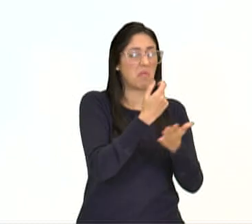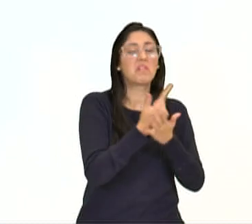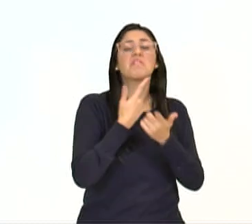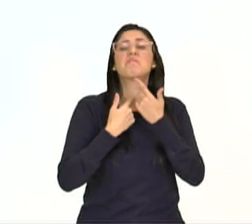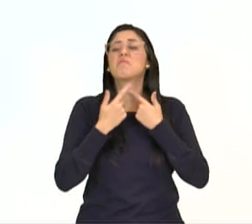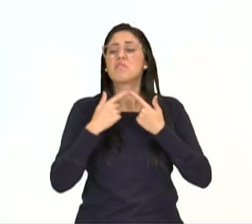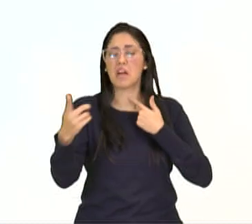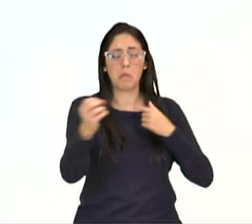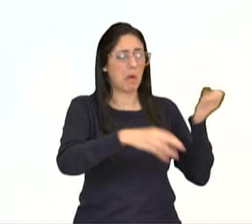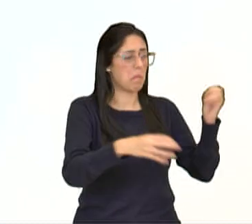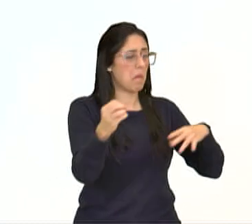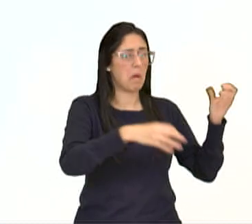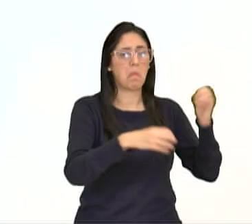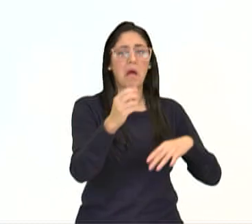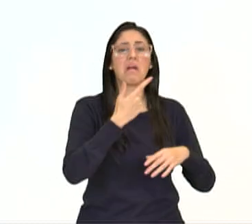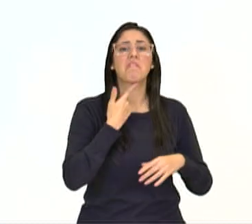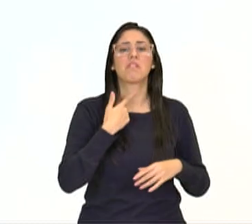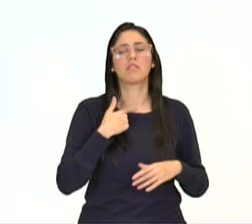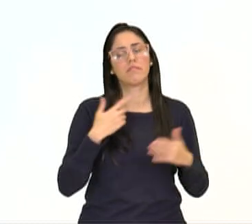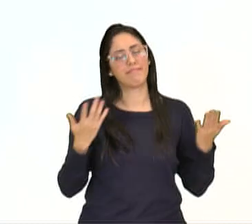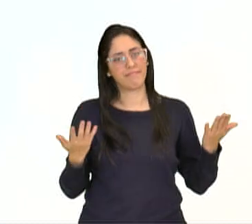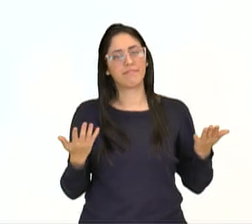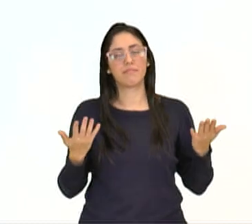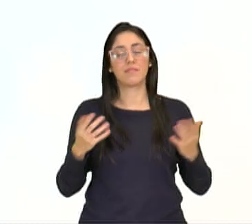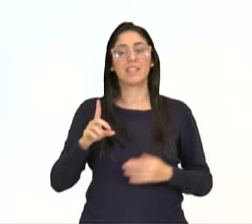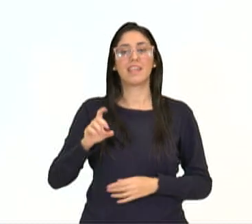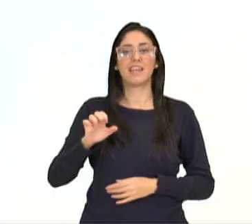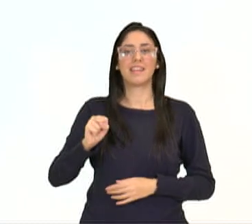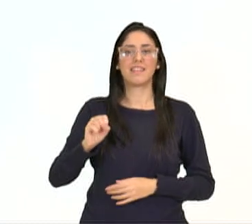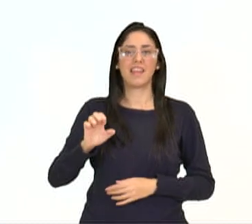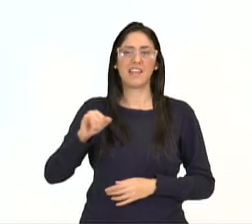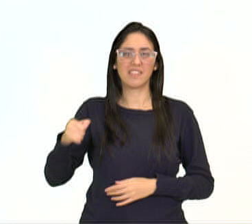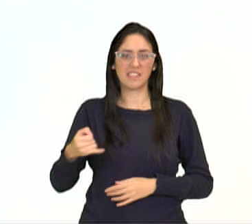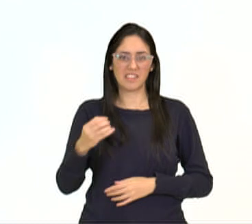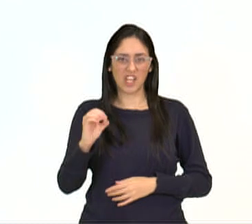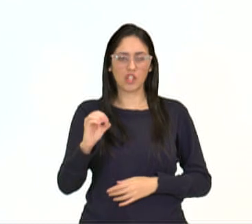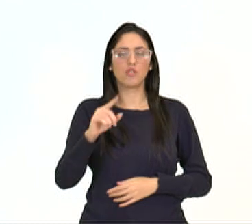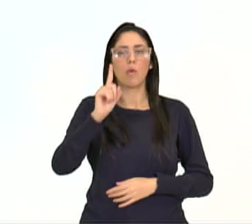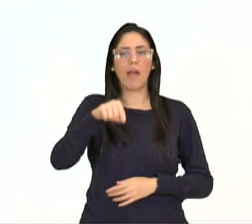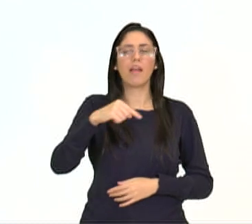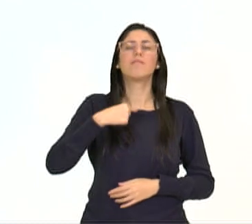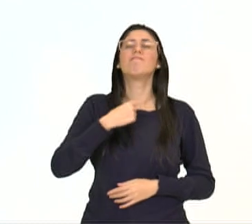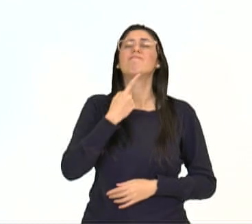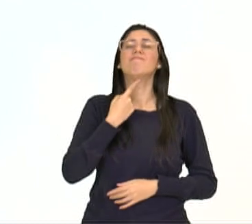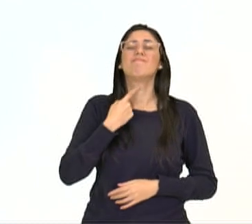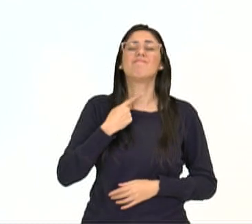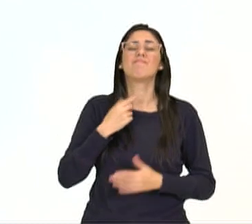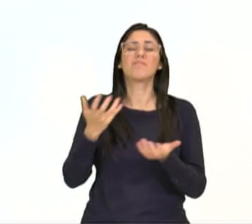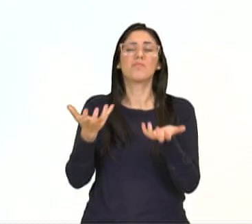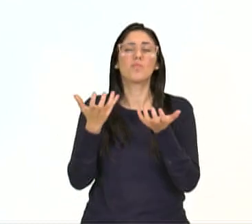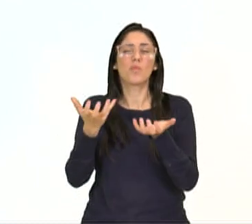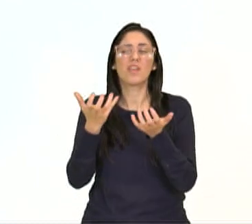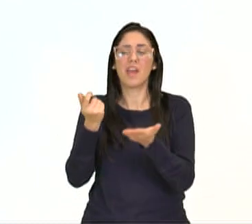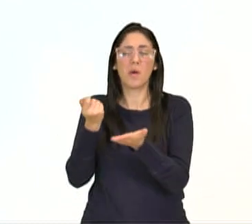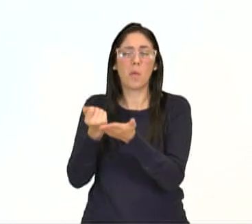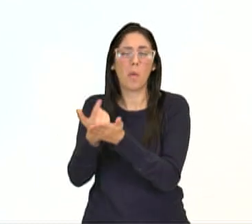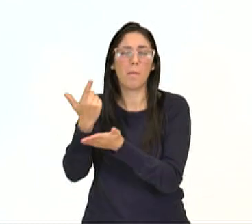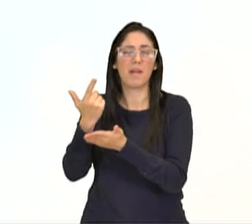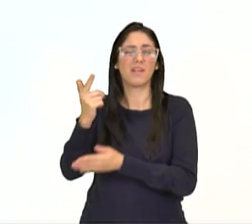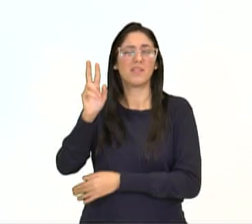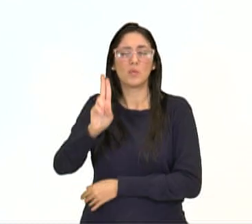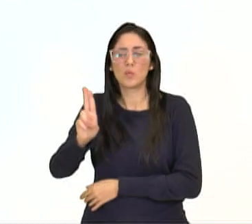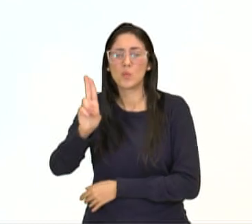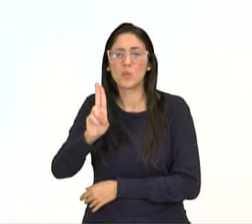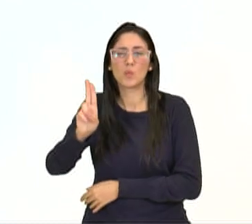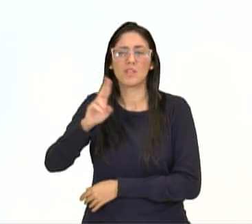na necessidade. O desejo tem a relação com o que queremos possuir, usufruir e mesmo objeto de desejo